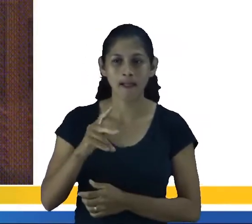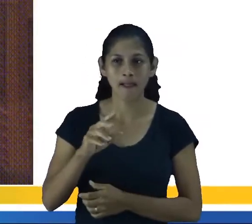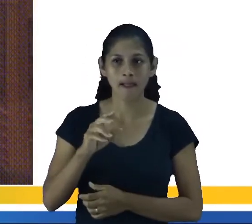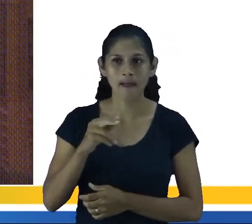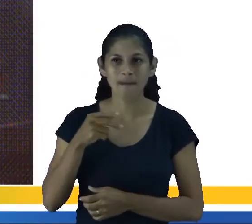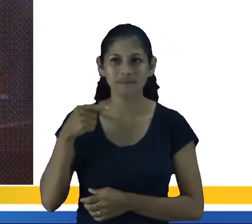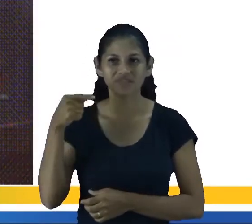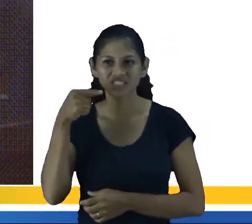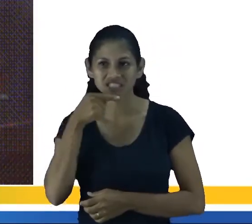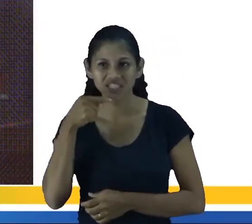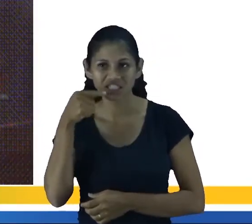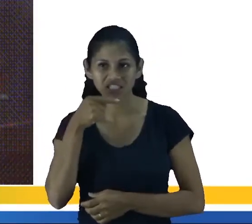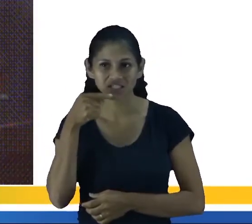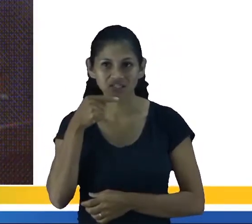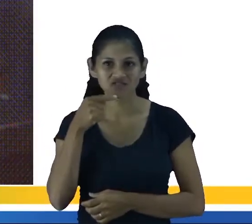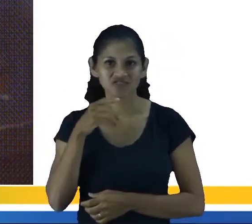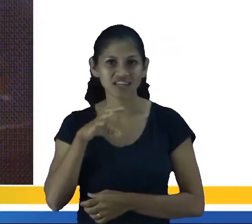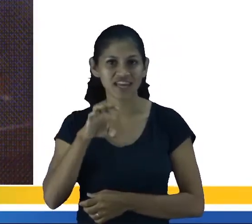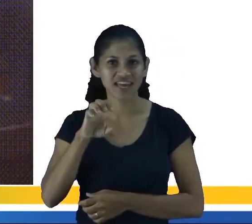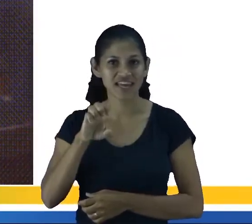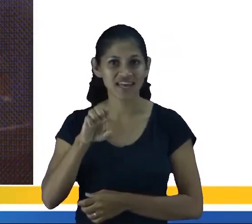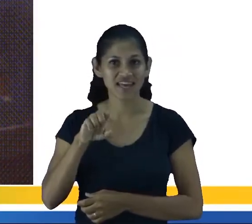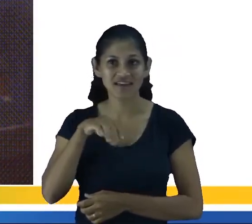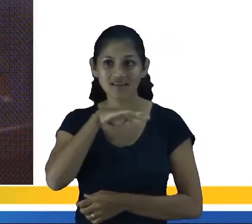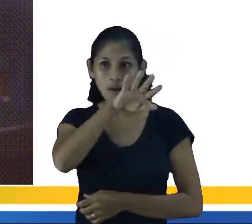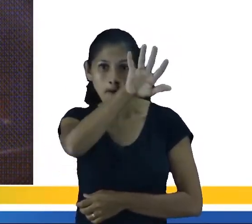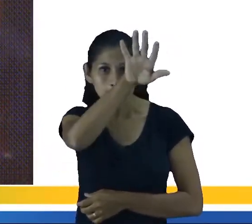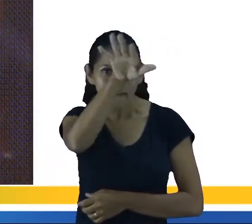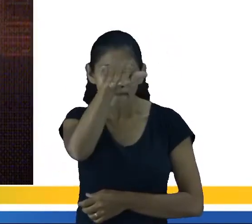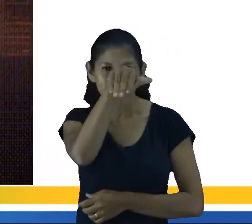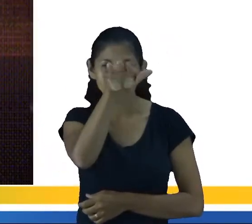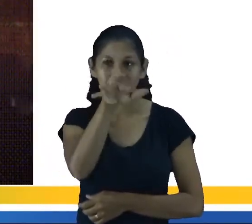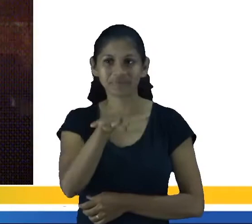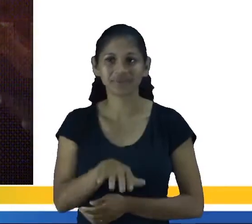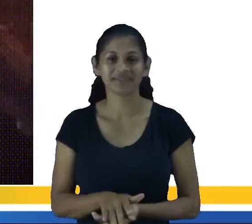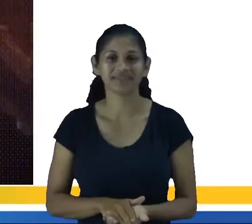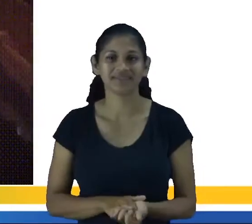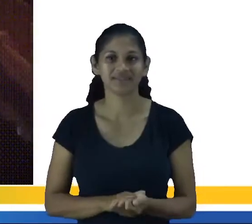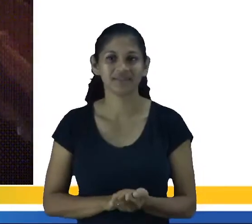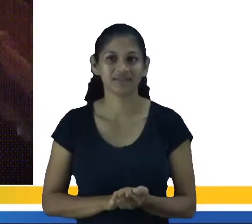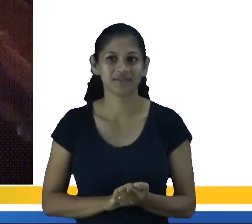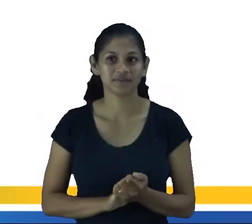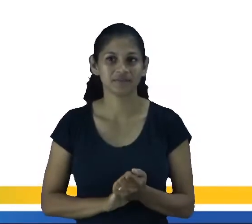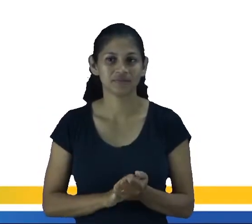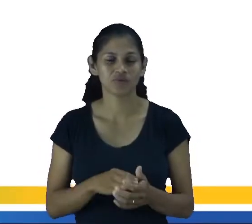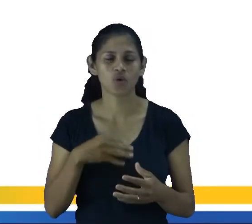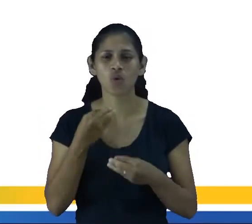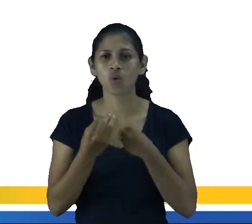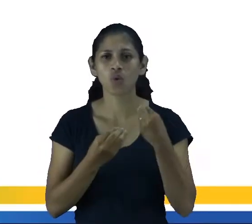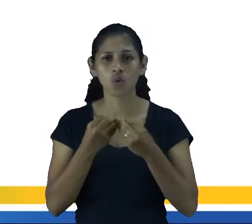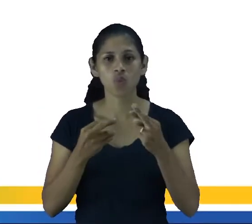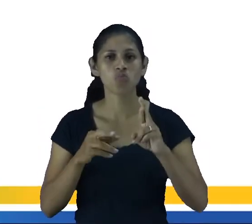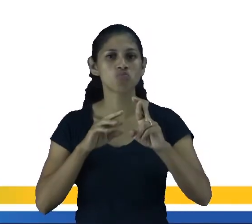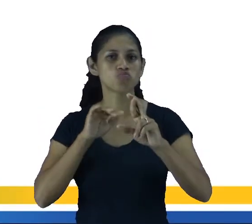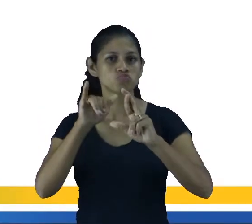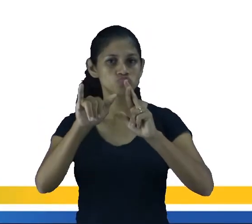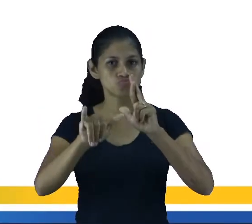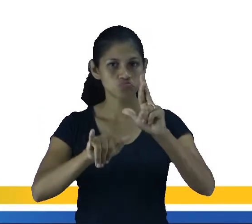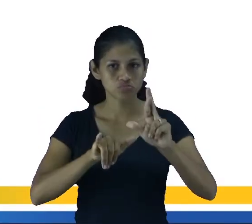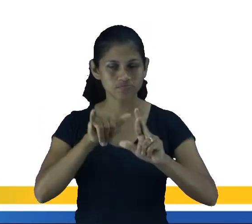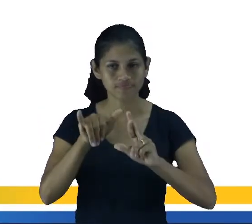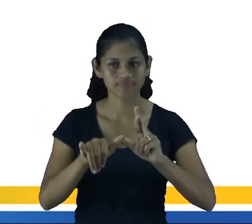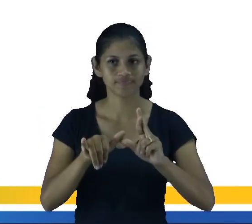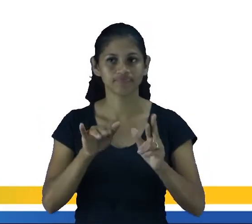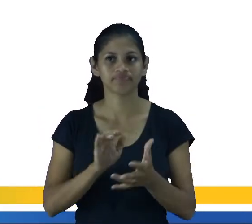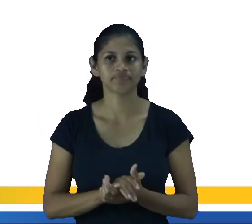a pasta que ele utilizaria. Então nessa aula a gente vai ver várias reações e vamos entender ali como que funciona nessa parte das